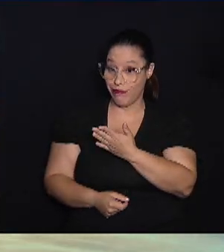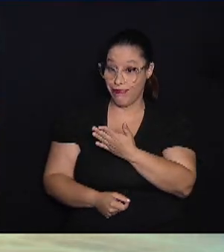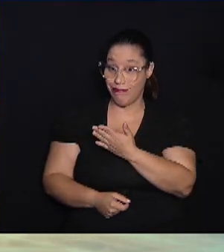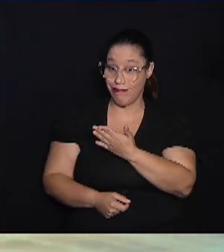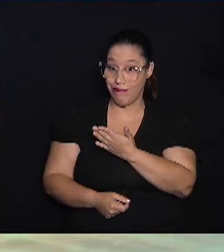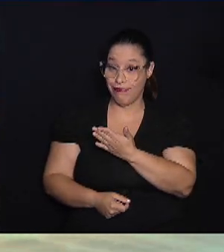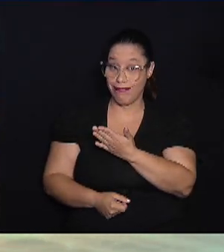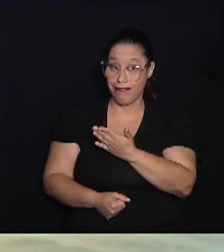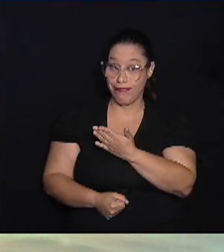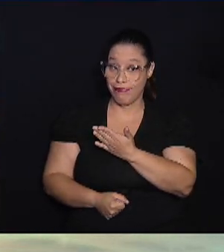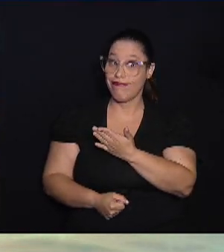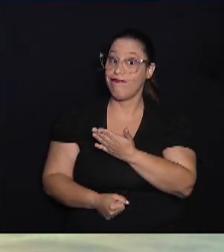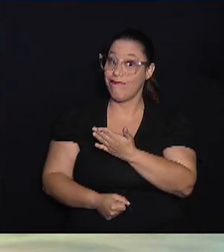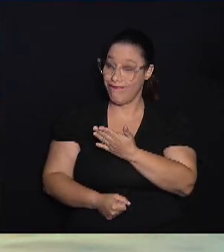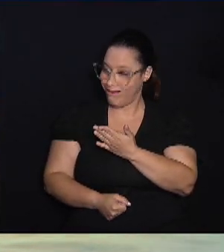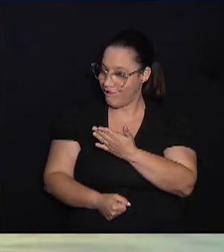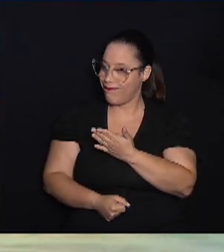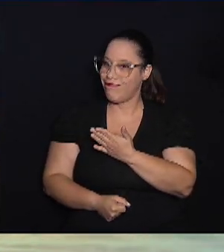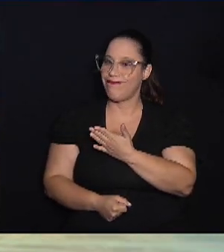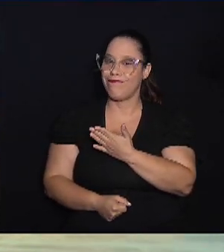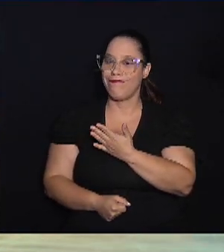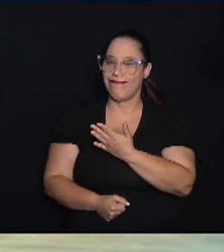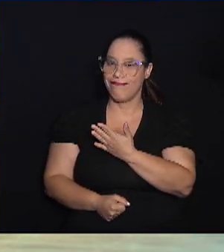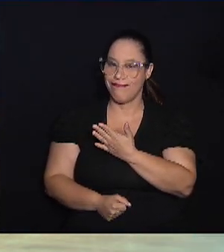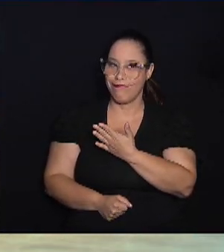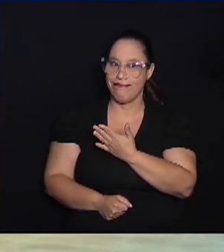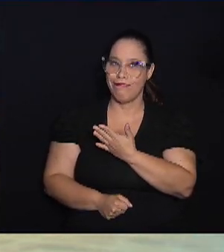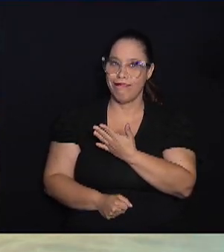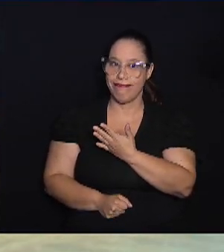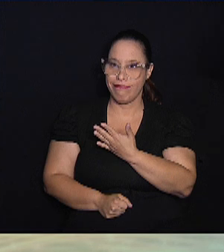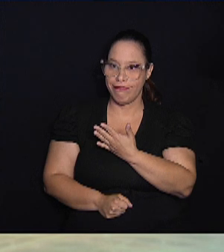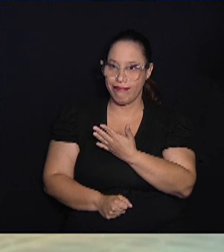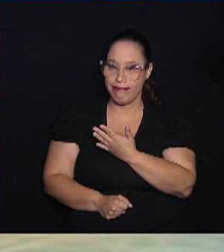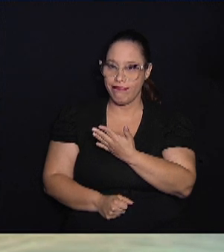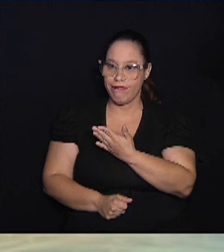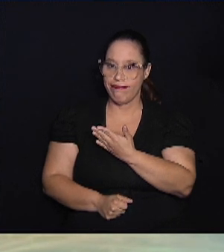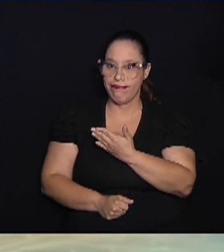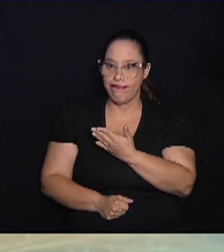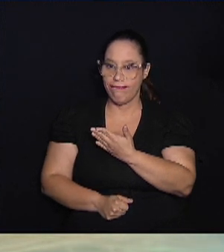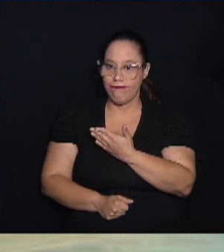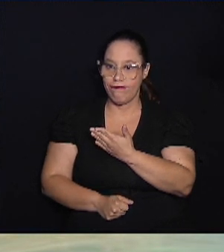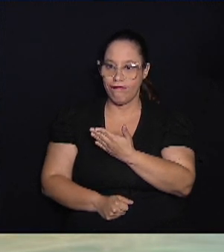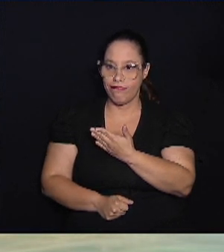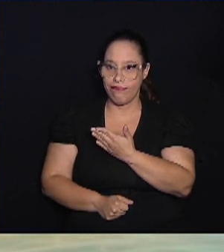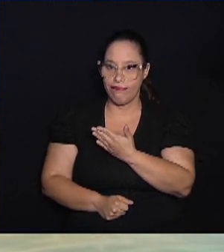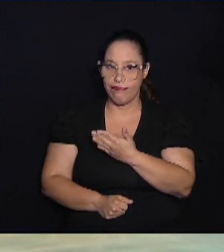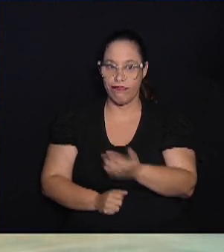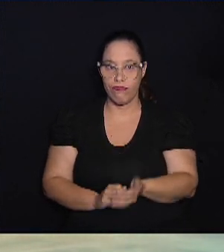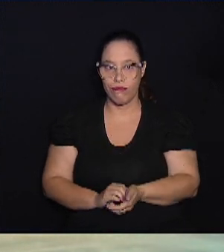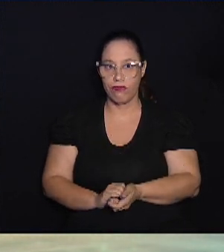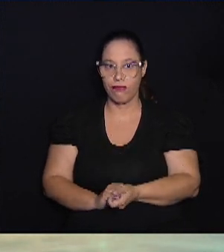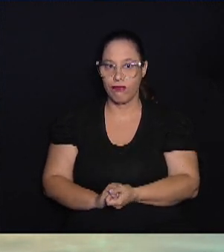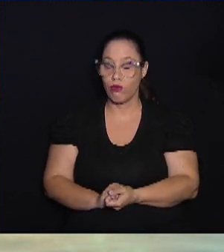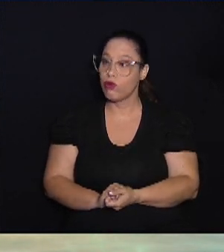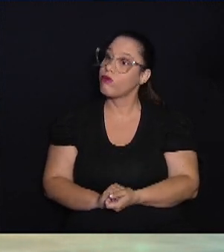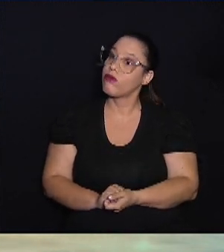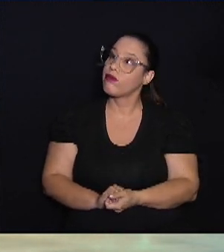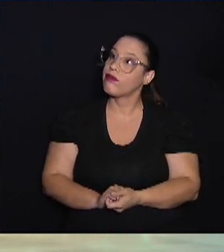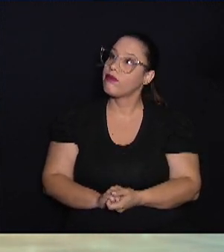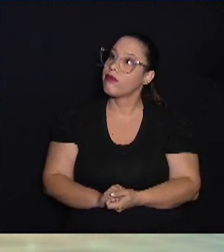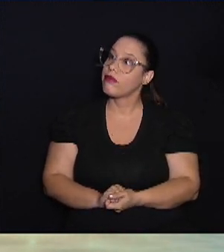Há vagas para ajudante de açougueiro, ajudante de cozinha, atendente de